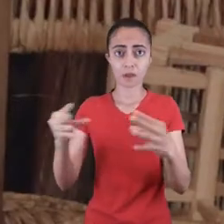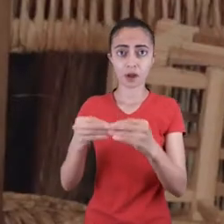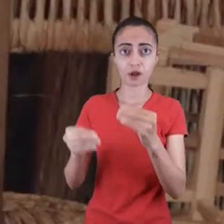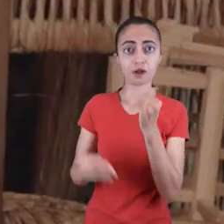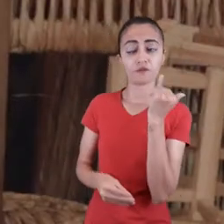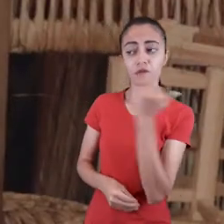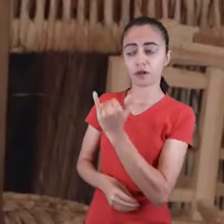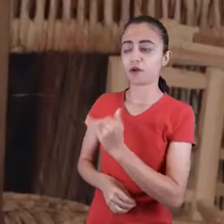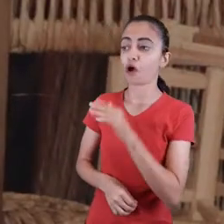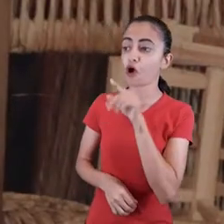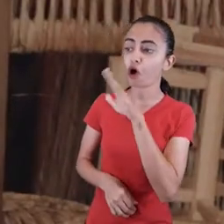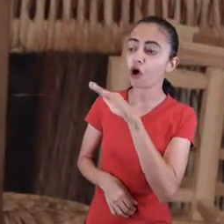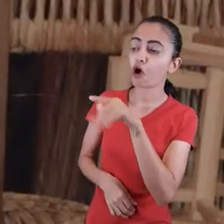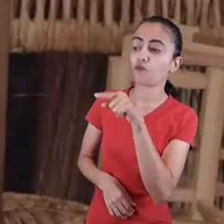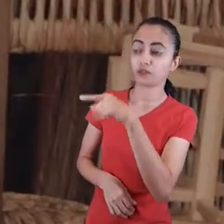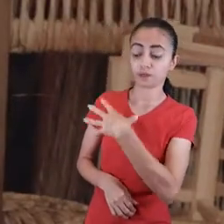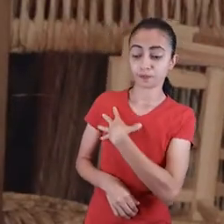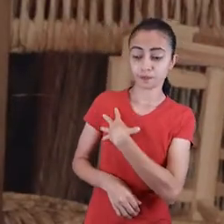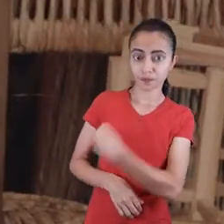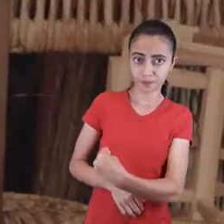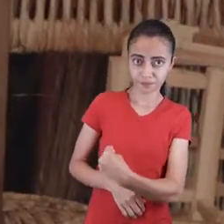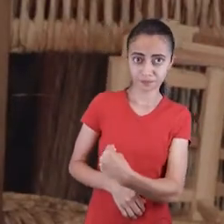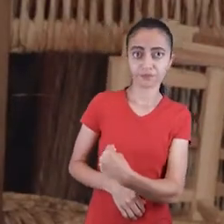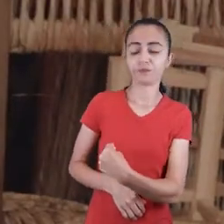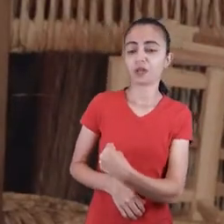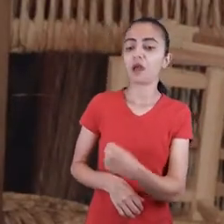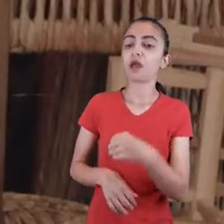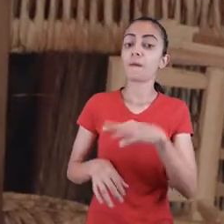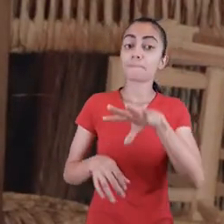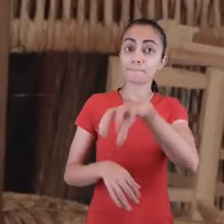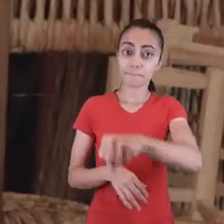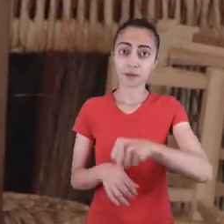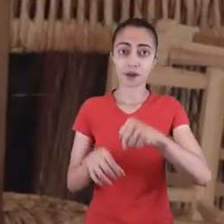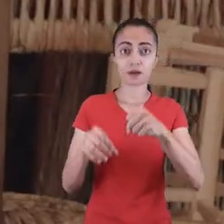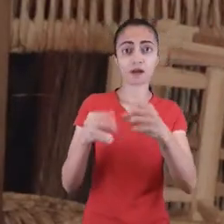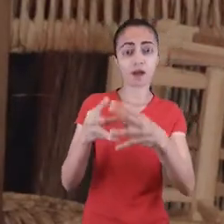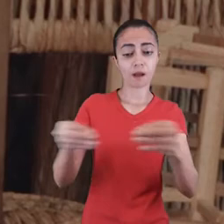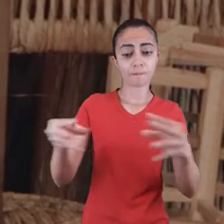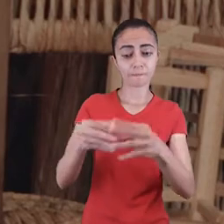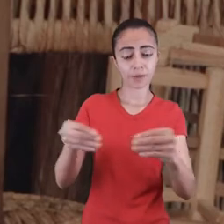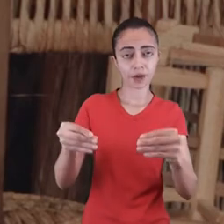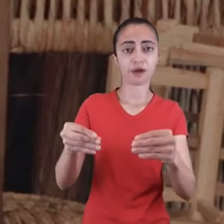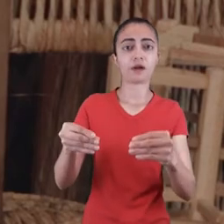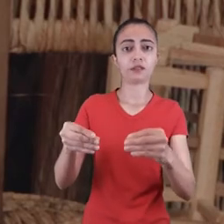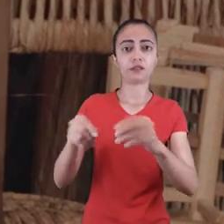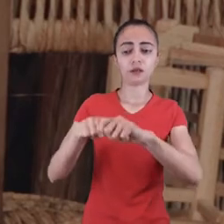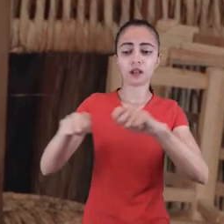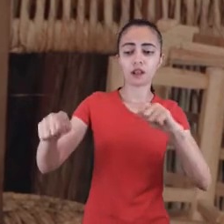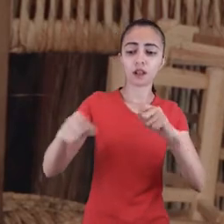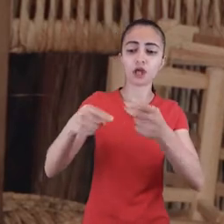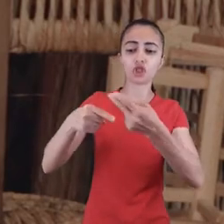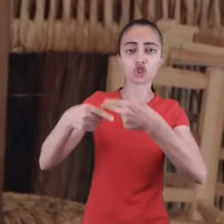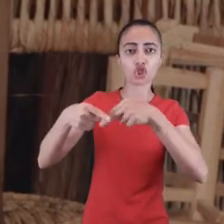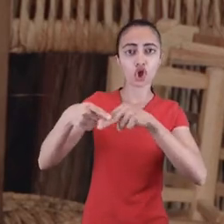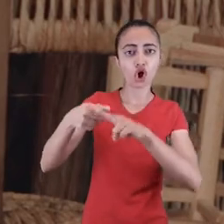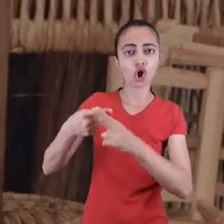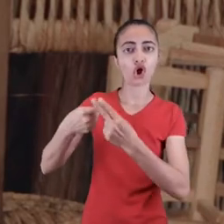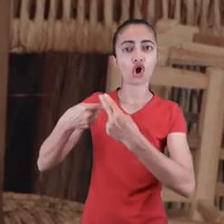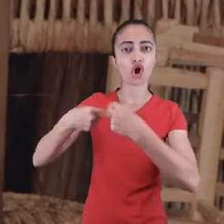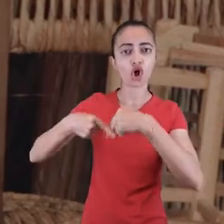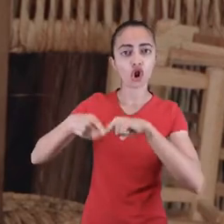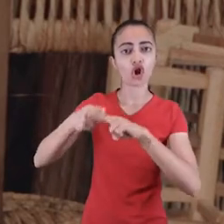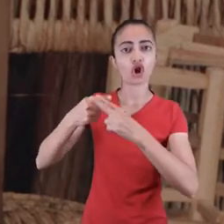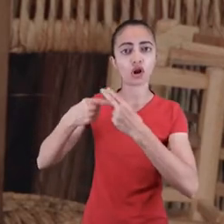falava, minha filha, você pega a palha, torce um pouco e passa de um lado para o